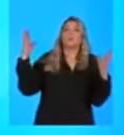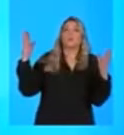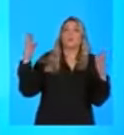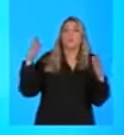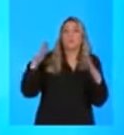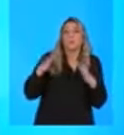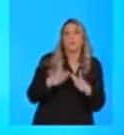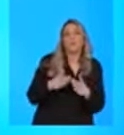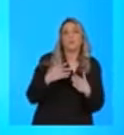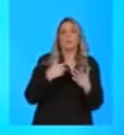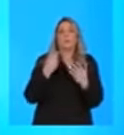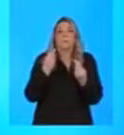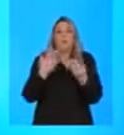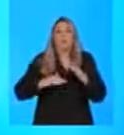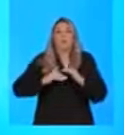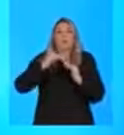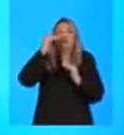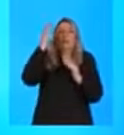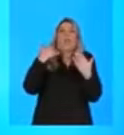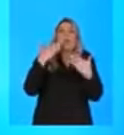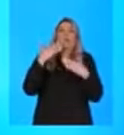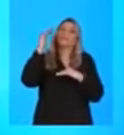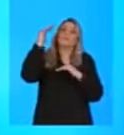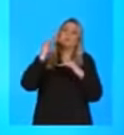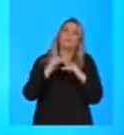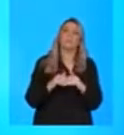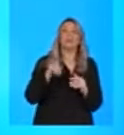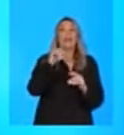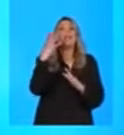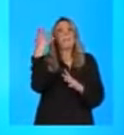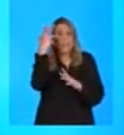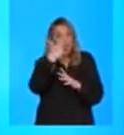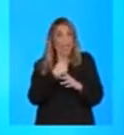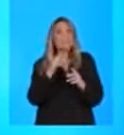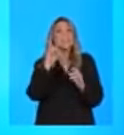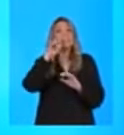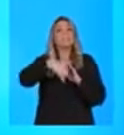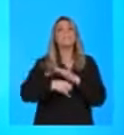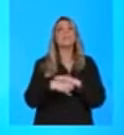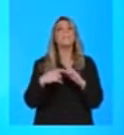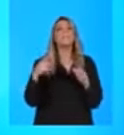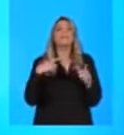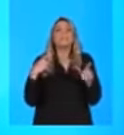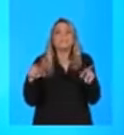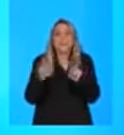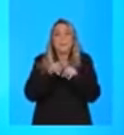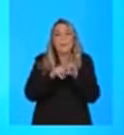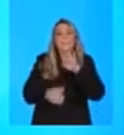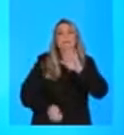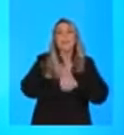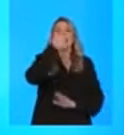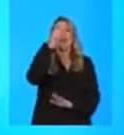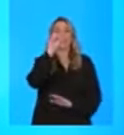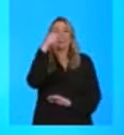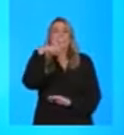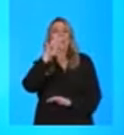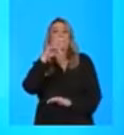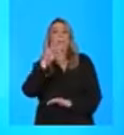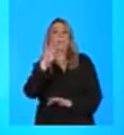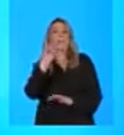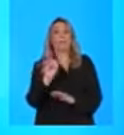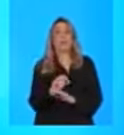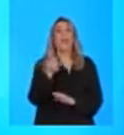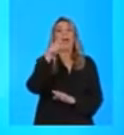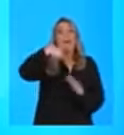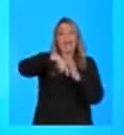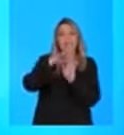moram ali Além de embelezar é preciso levar mais saneamento básico para esses lugares agora só o que vai fazer realmente Molão essas pessoas